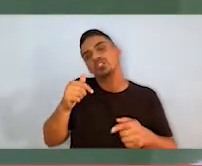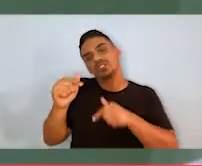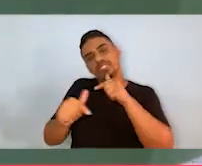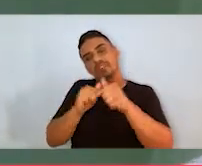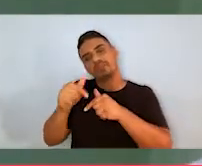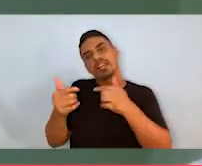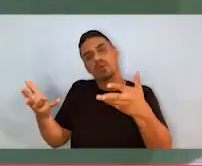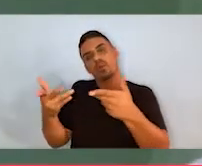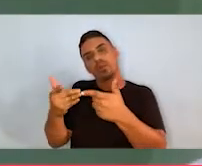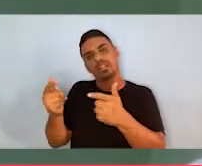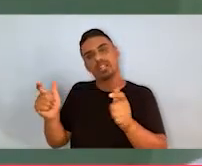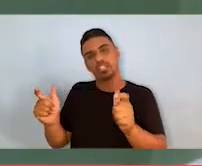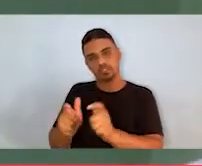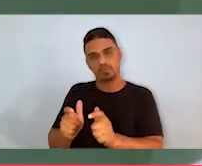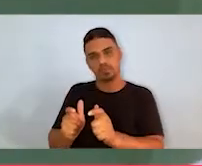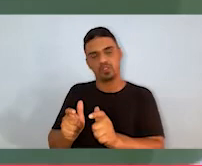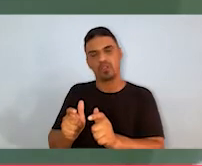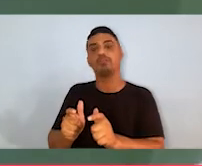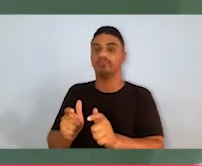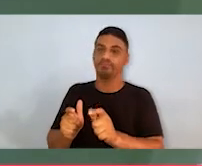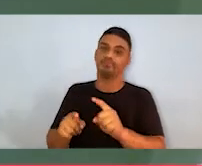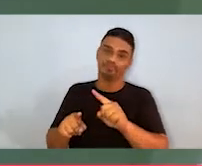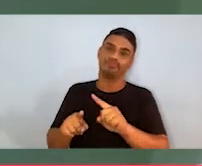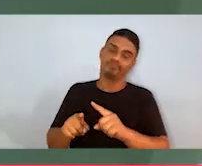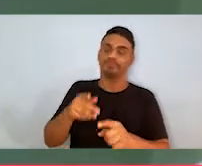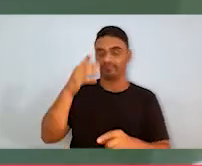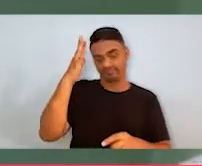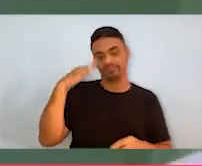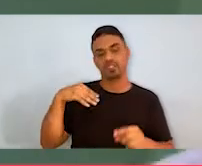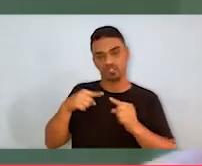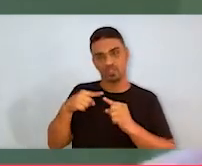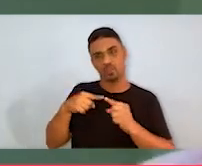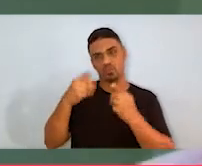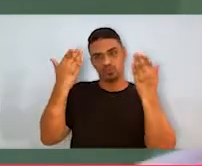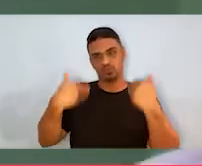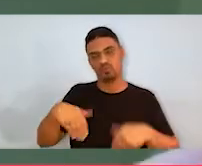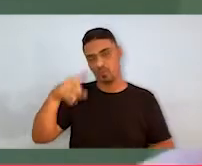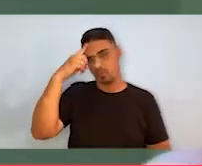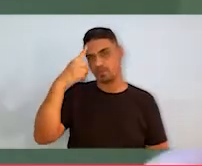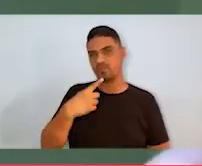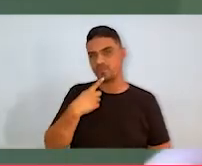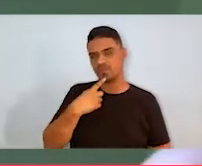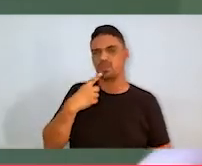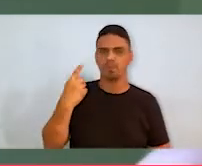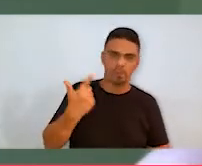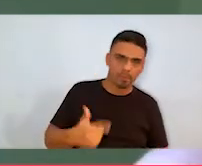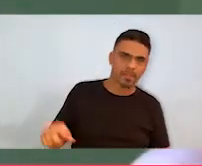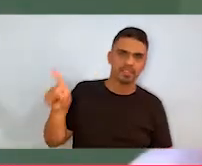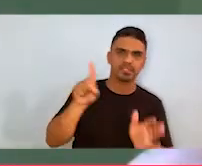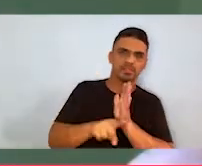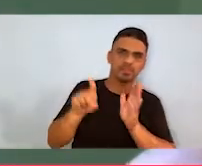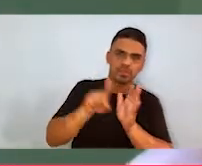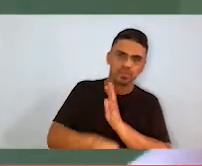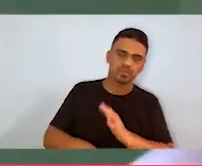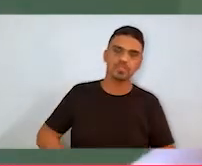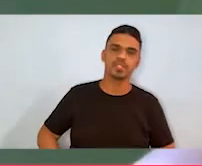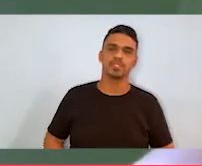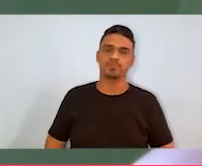baixa e mais realista comigo mesmo. Mais alguma